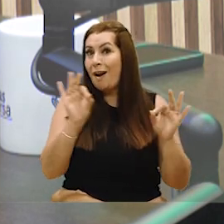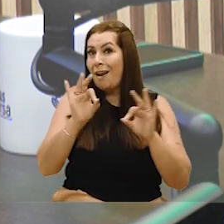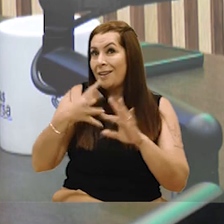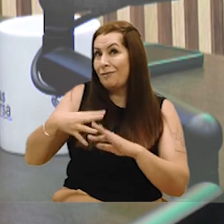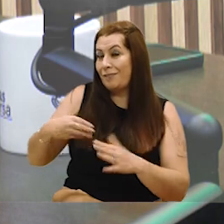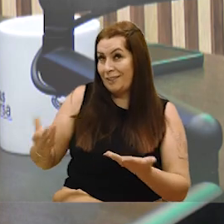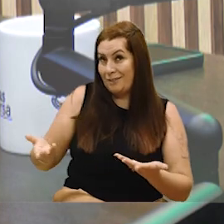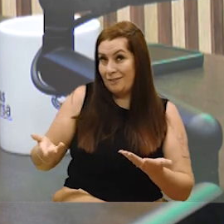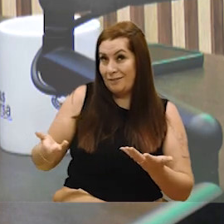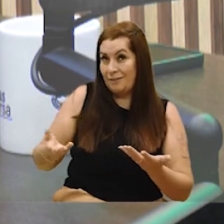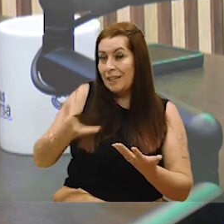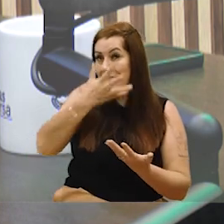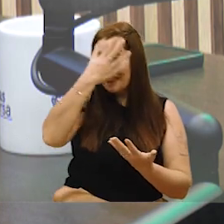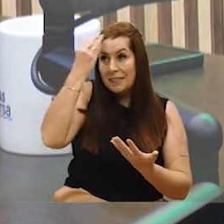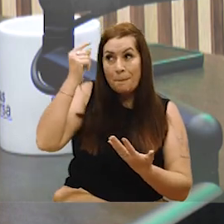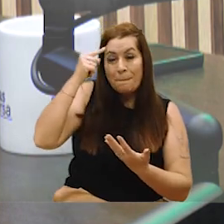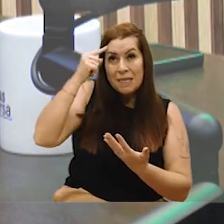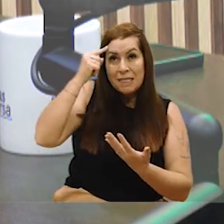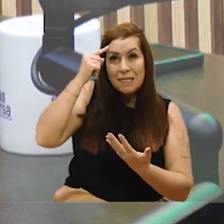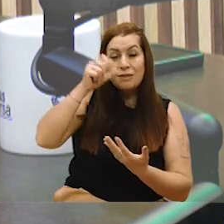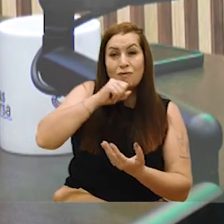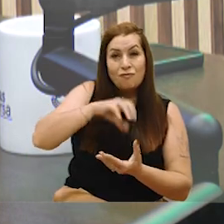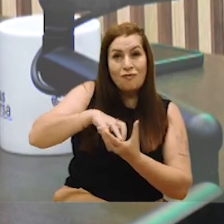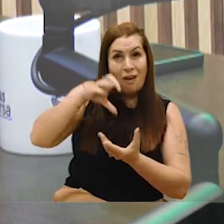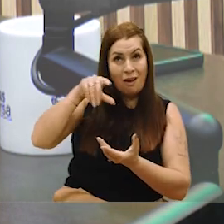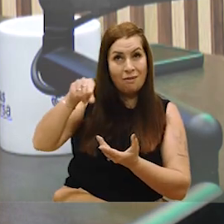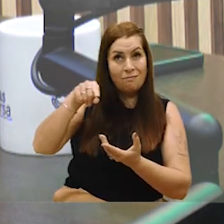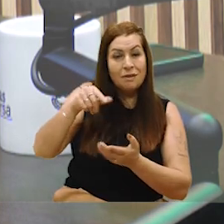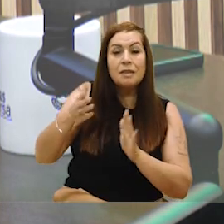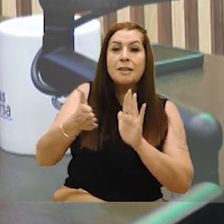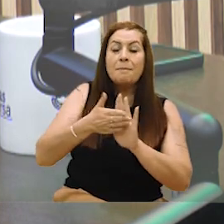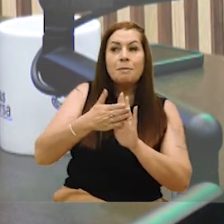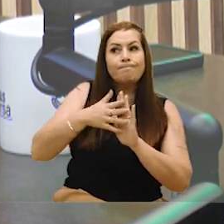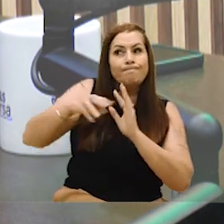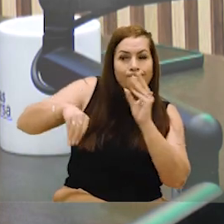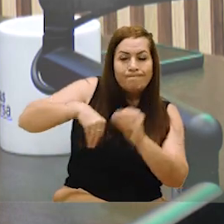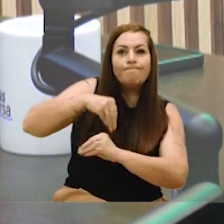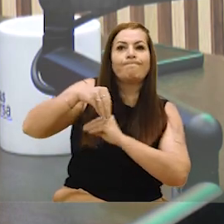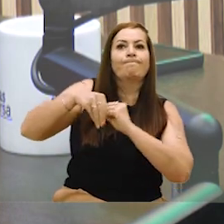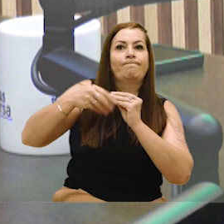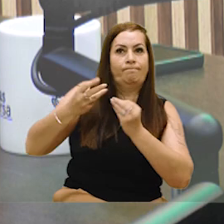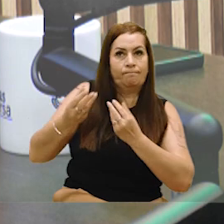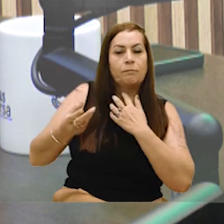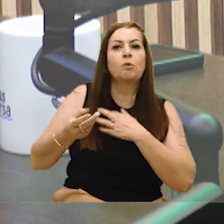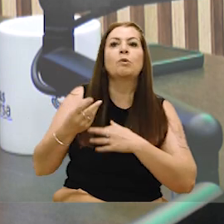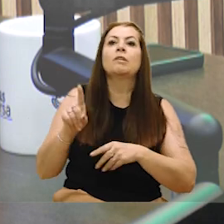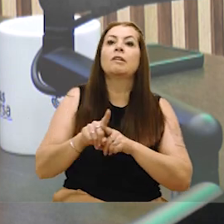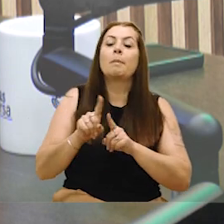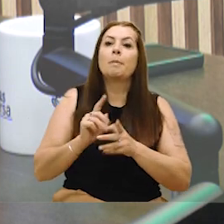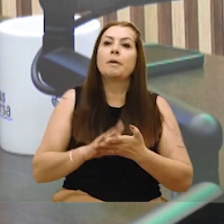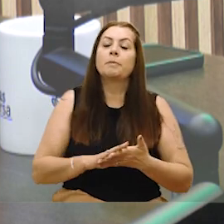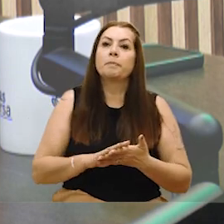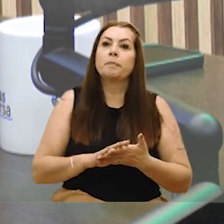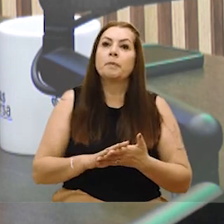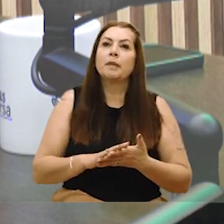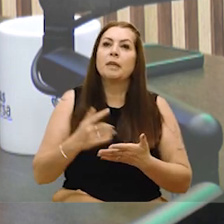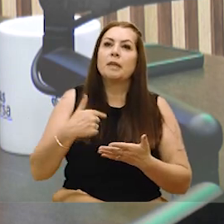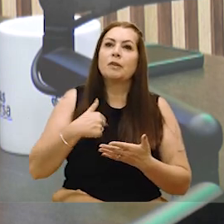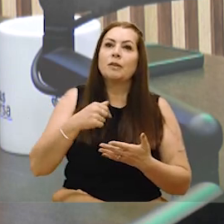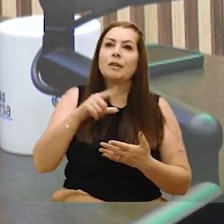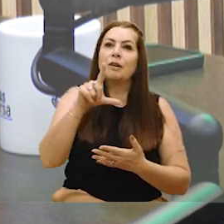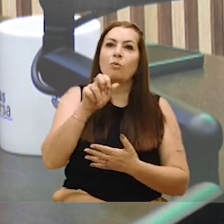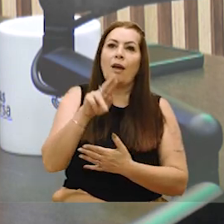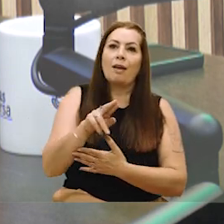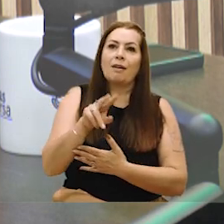filho. E a gente está esquecendo de pensar lá no idoso. E essa pauta aí começou a me envolver muito, né? Tanto é que, para o Lar da Velhice